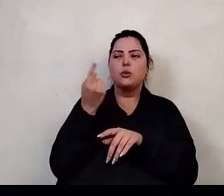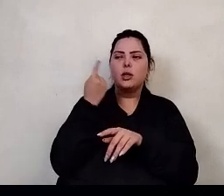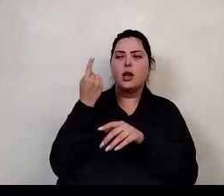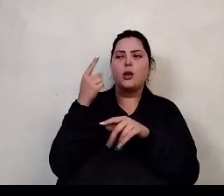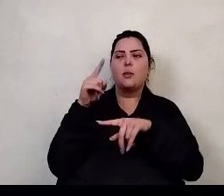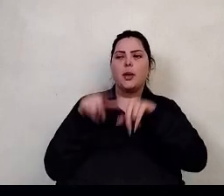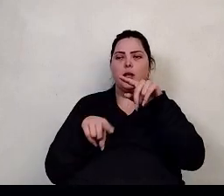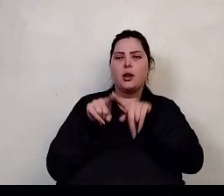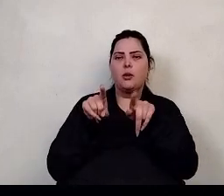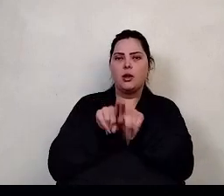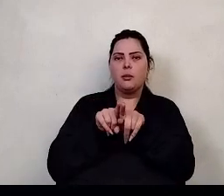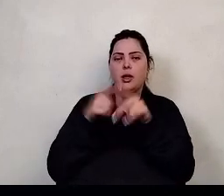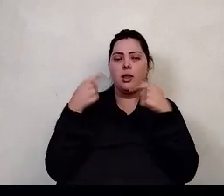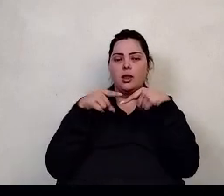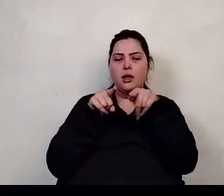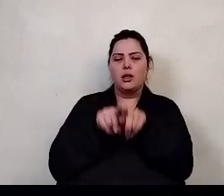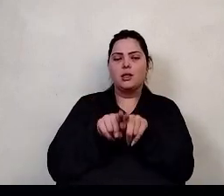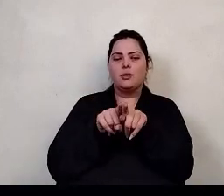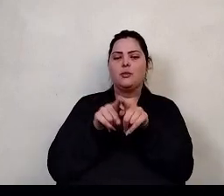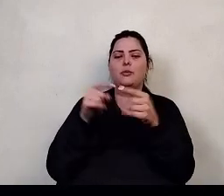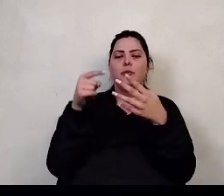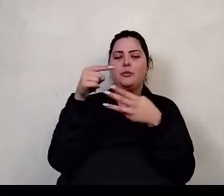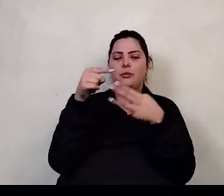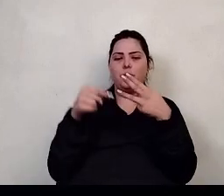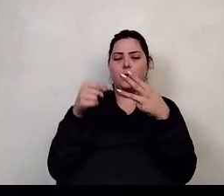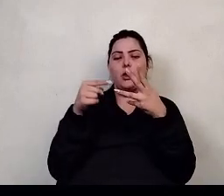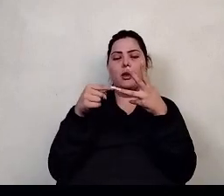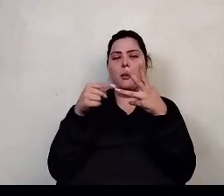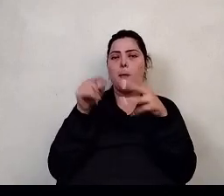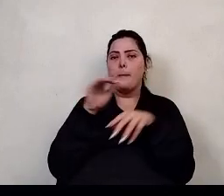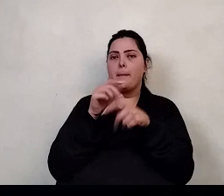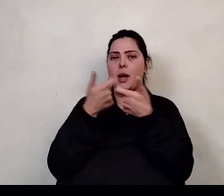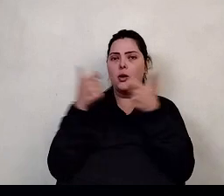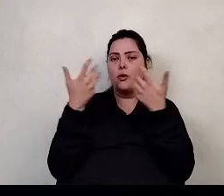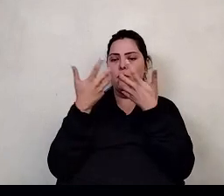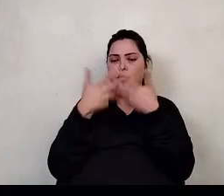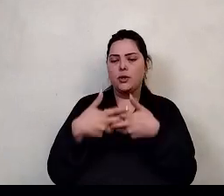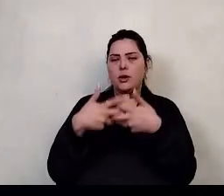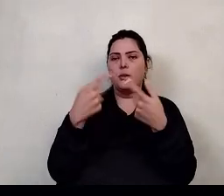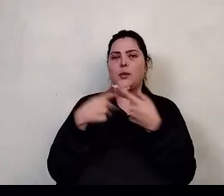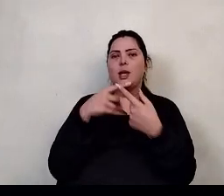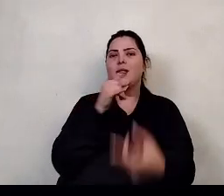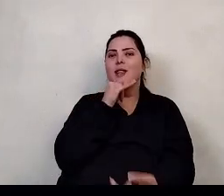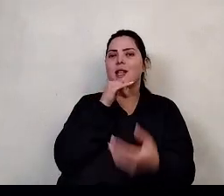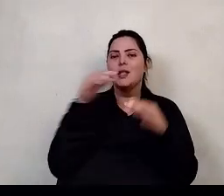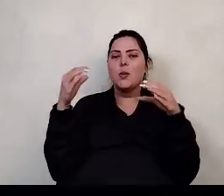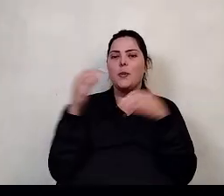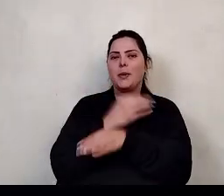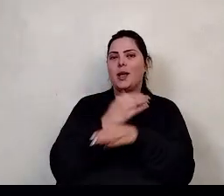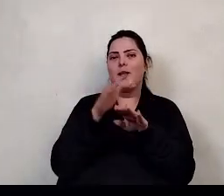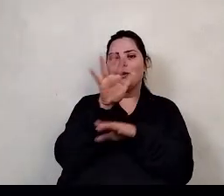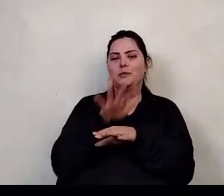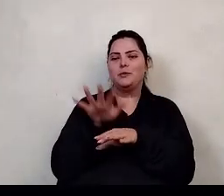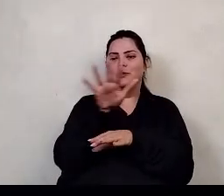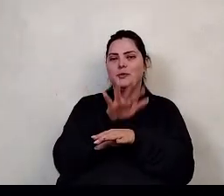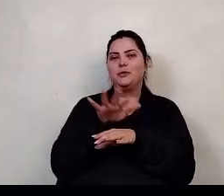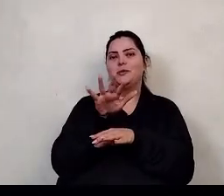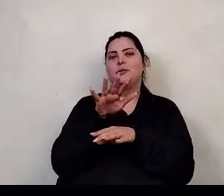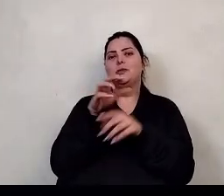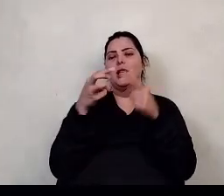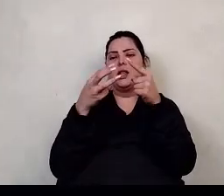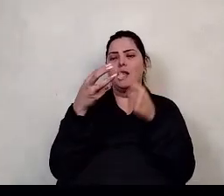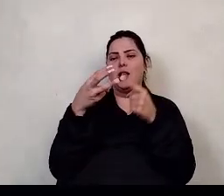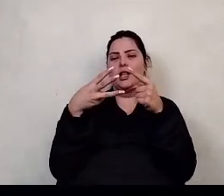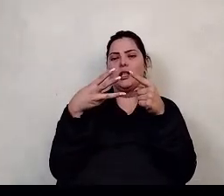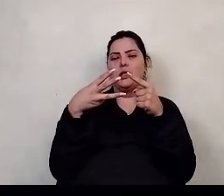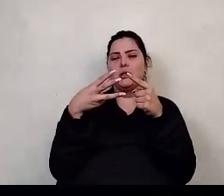garante maior funcionamento do todo, porque ele está testando mais o todo. Então, quando a gente pega esses três tipos de testes, então